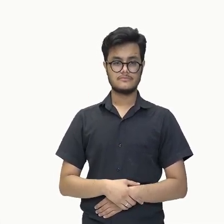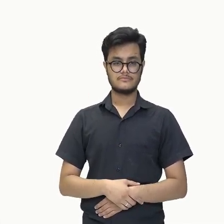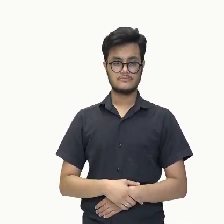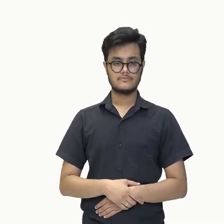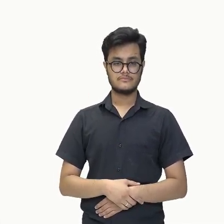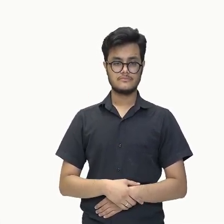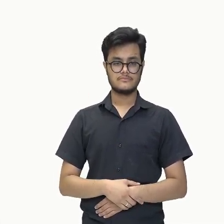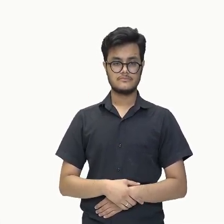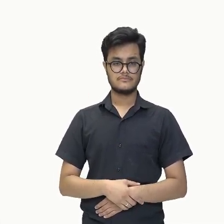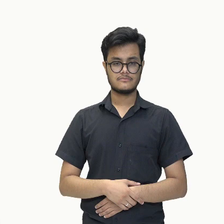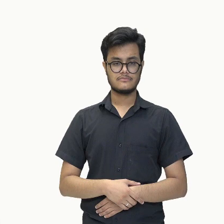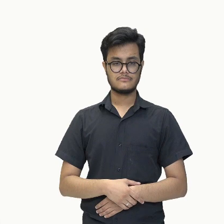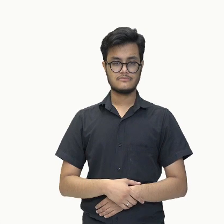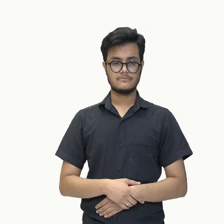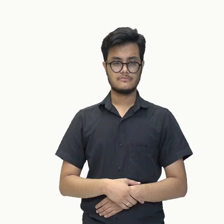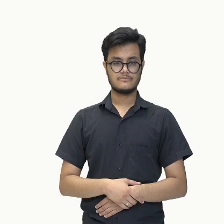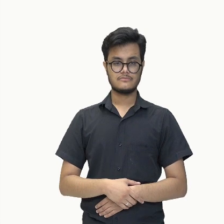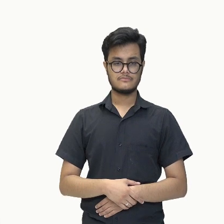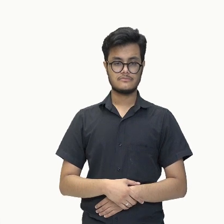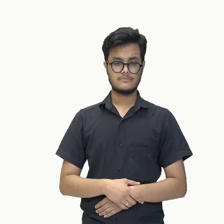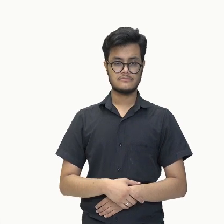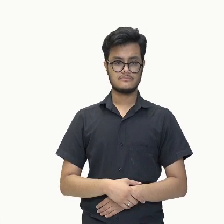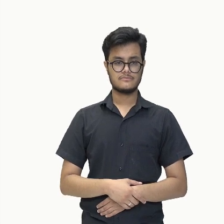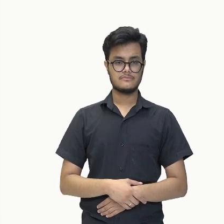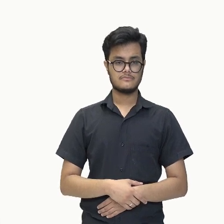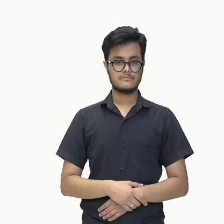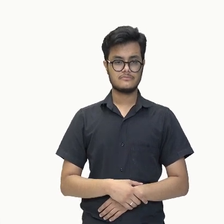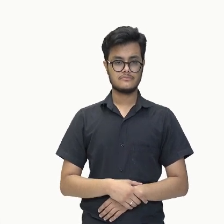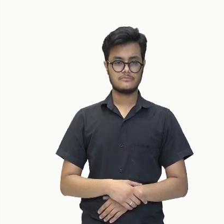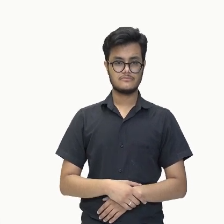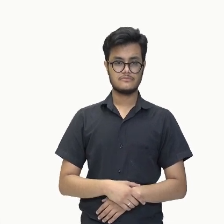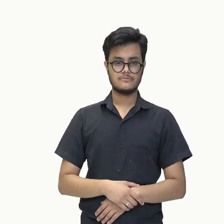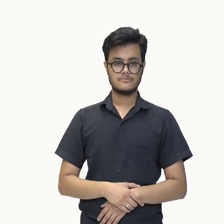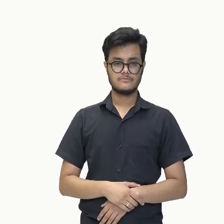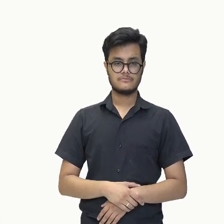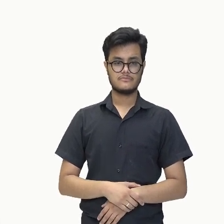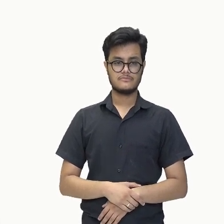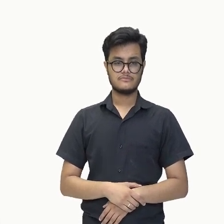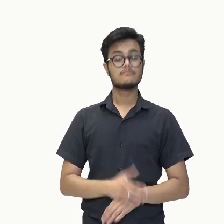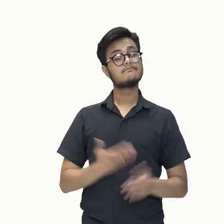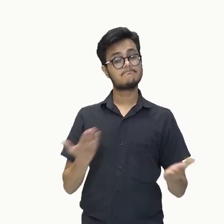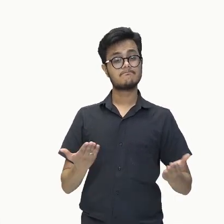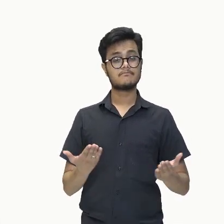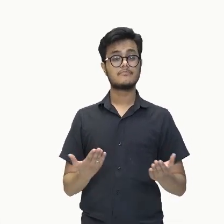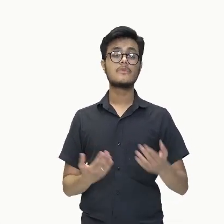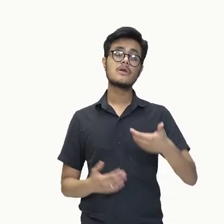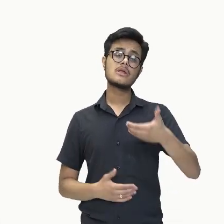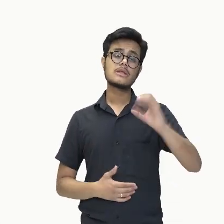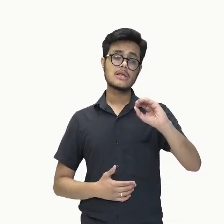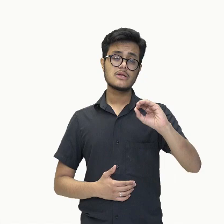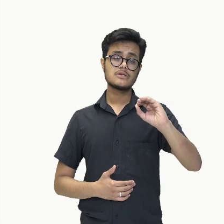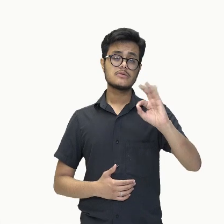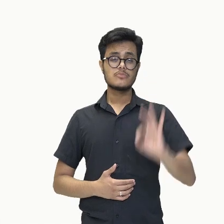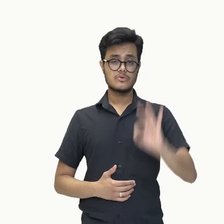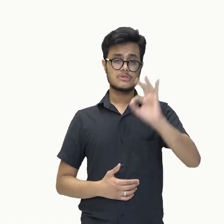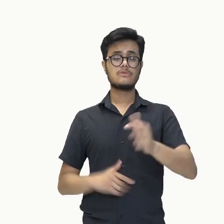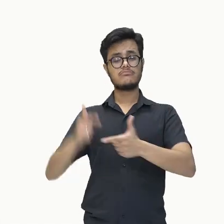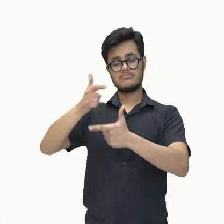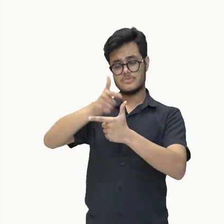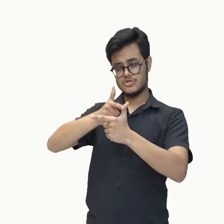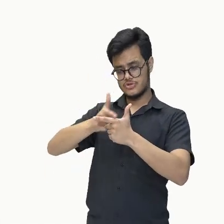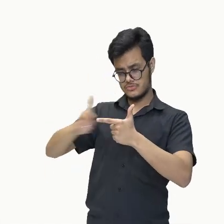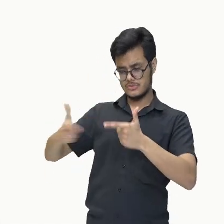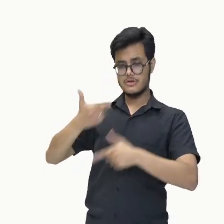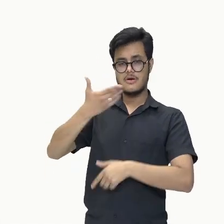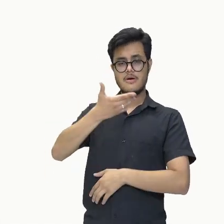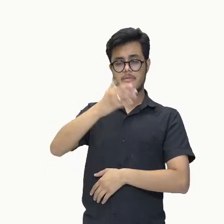0,2. Está aqui ele. Em seguida, nós vamos converter os 10%, usando a mesma linha